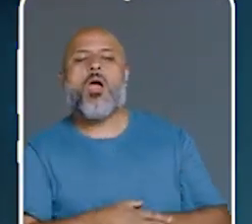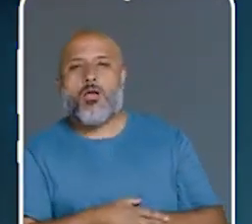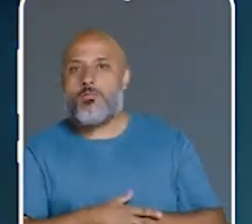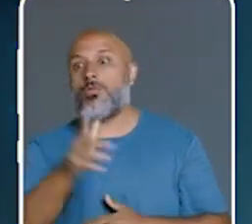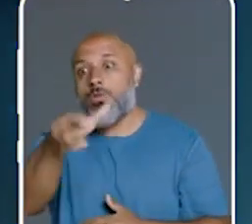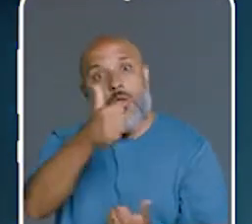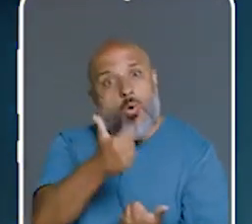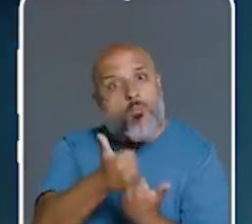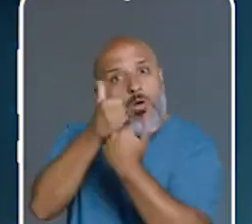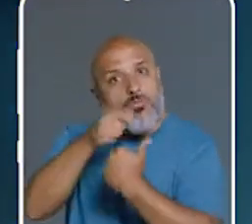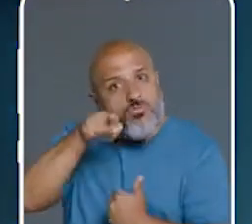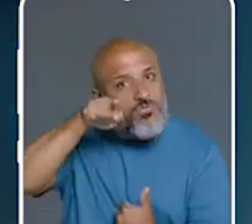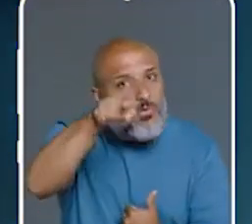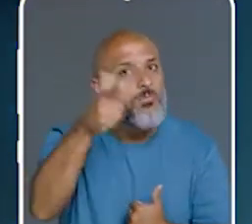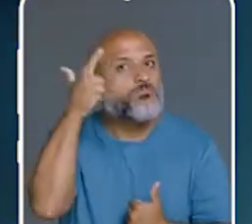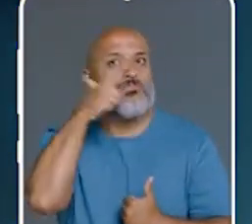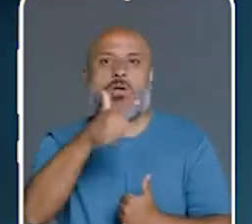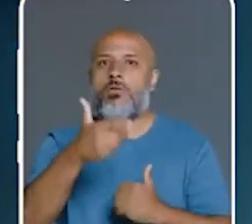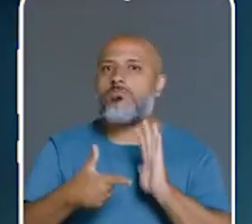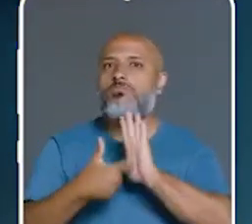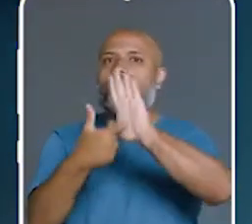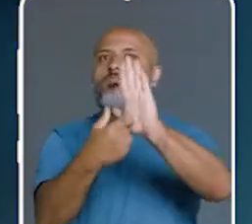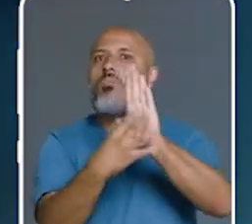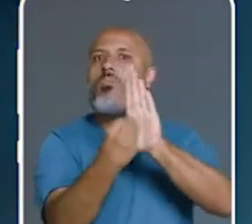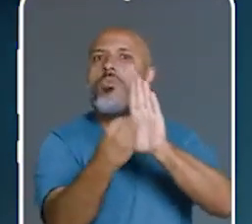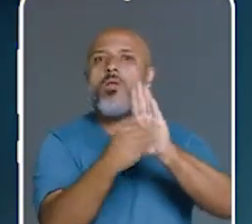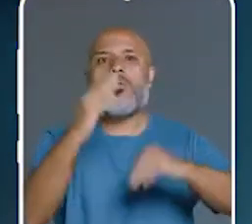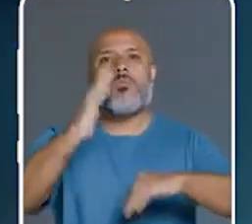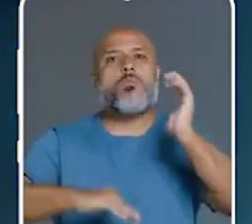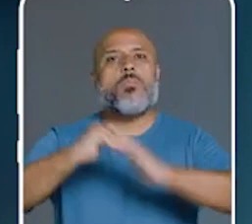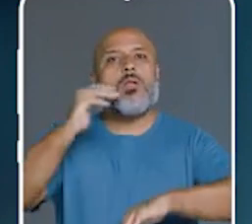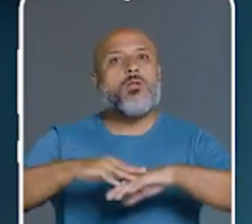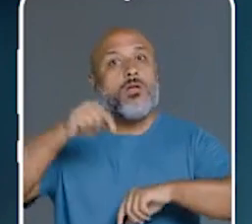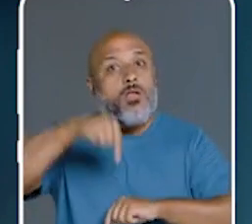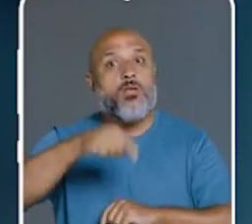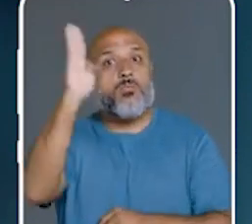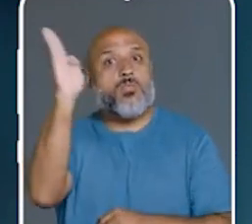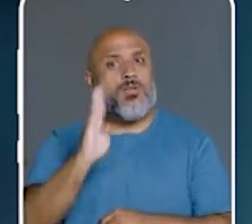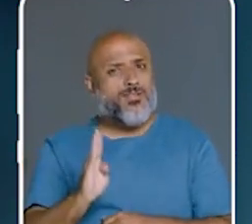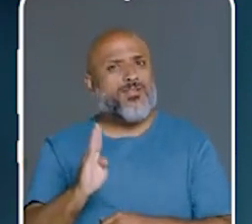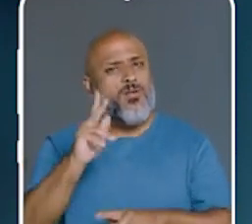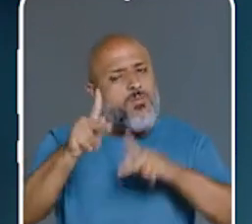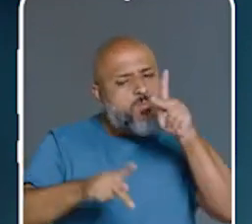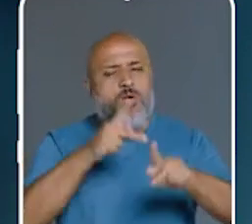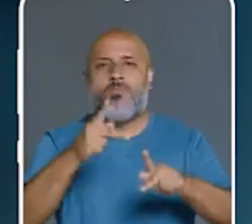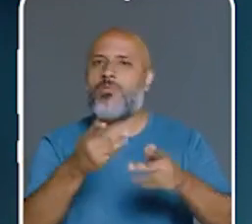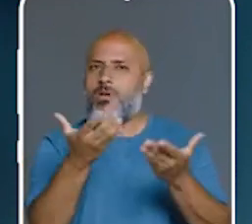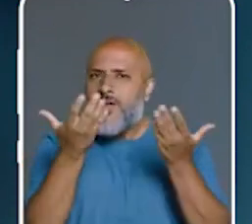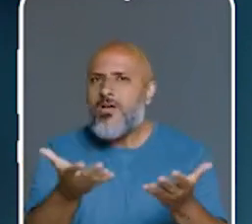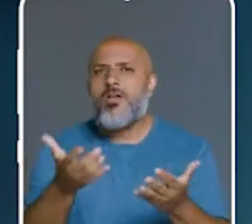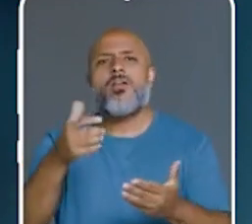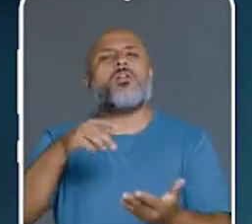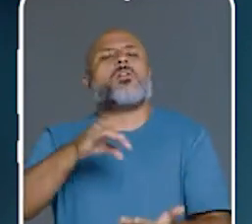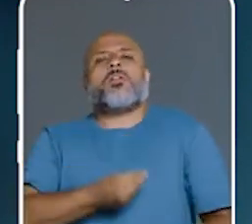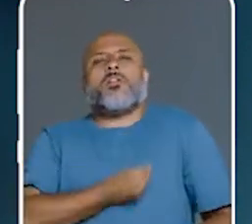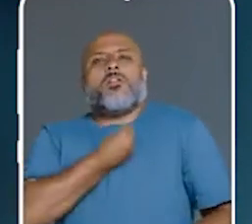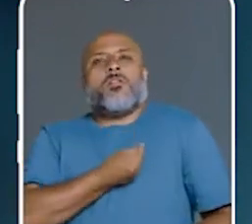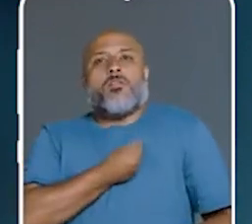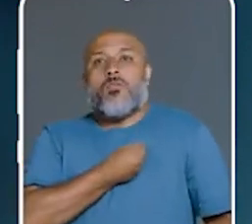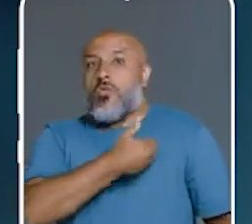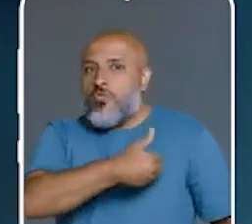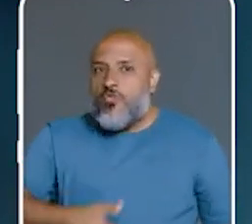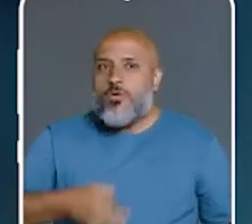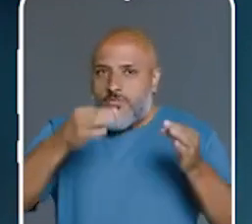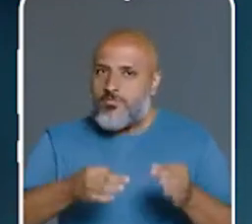Conto muito com o apoio de vocês para a gente colocar esse modelo em prática aqui, porque o brasileiro merece viver num país onde